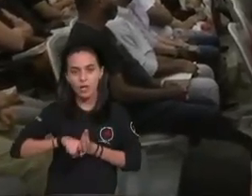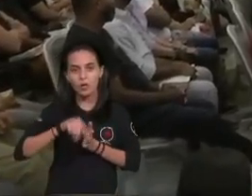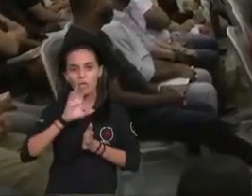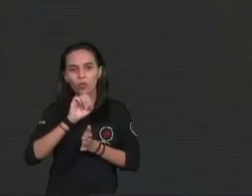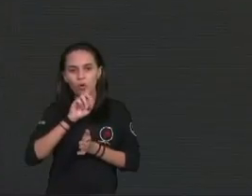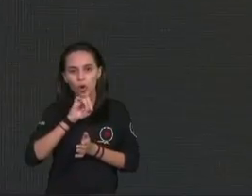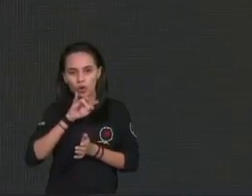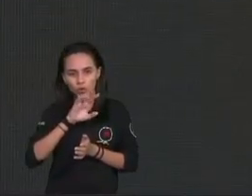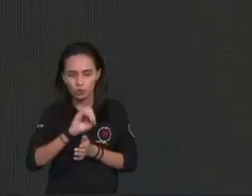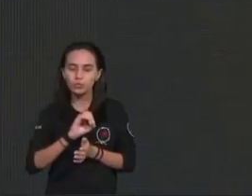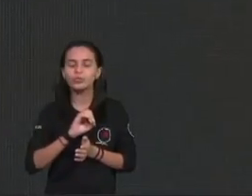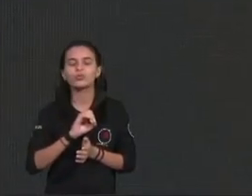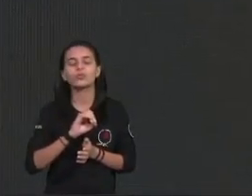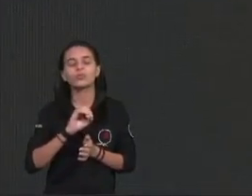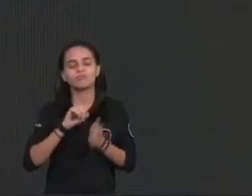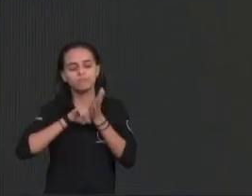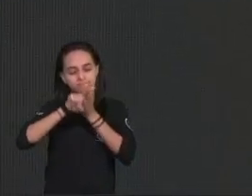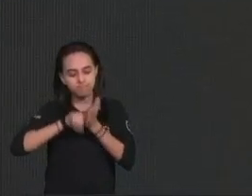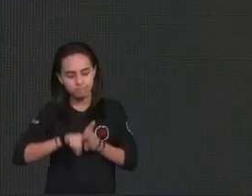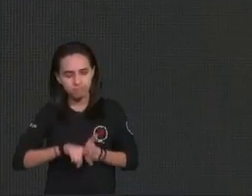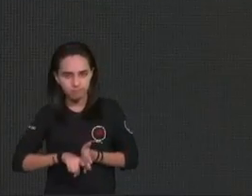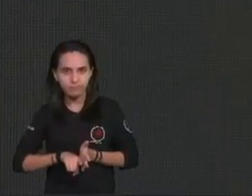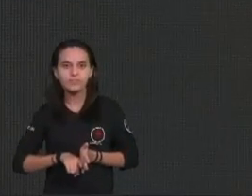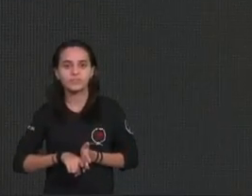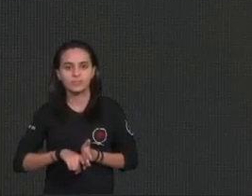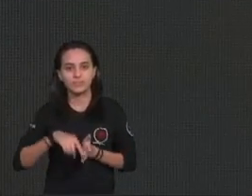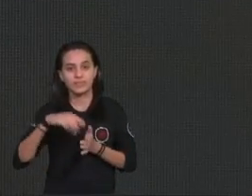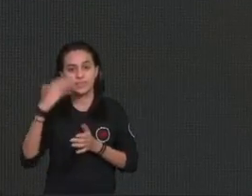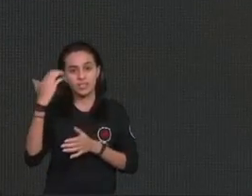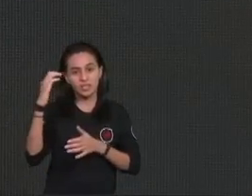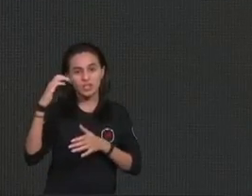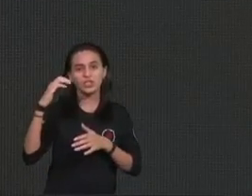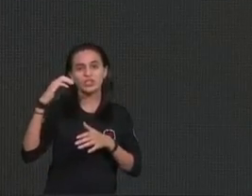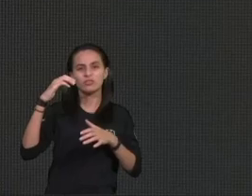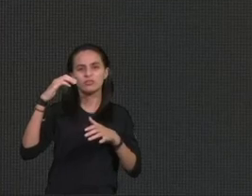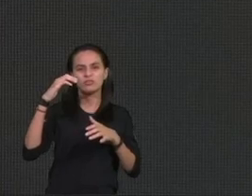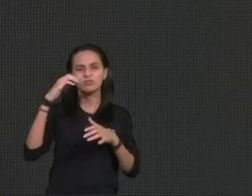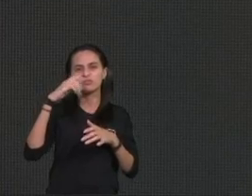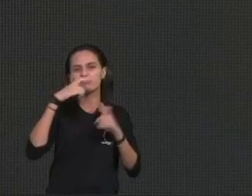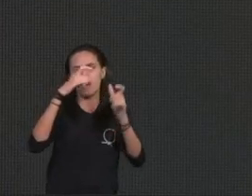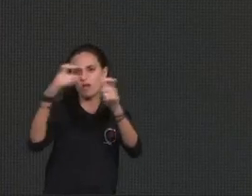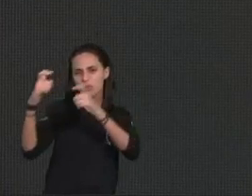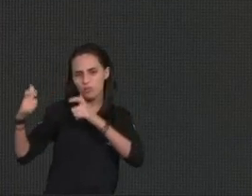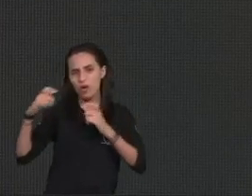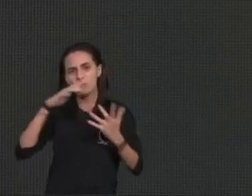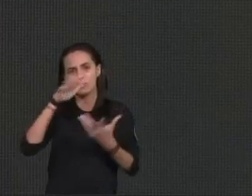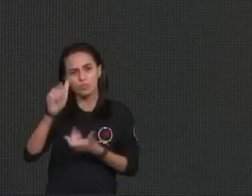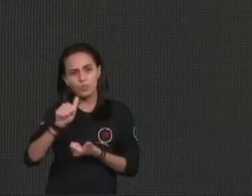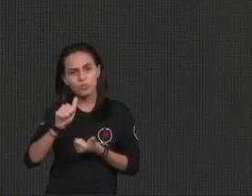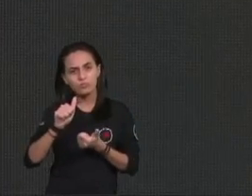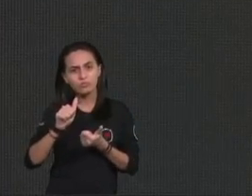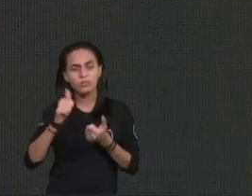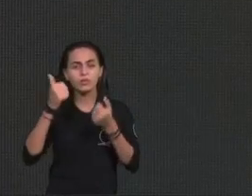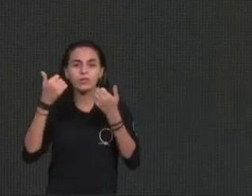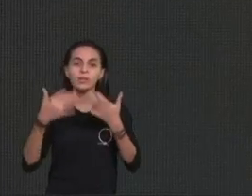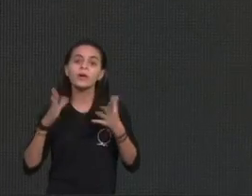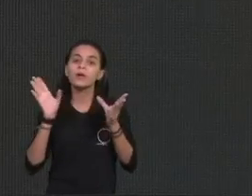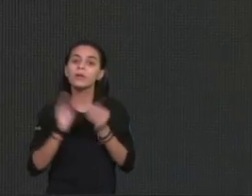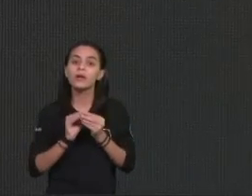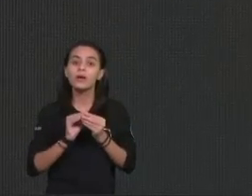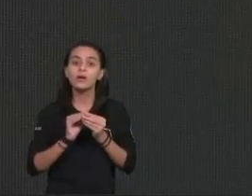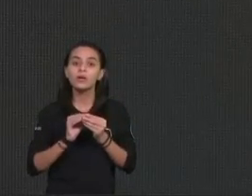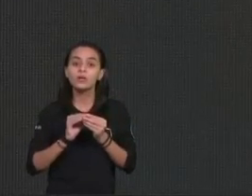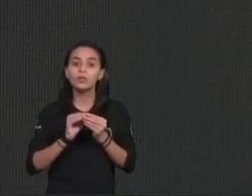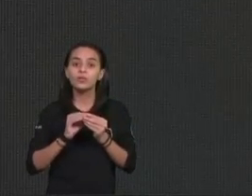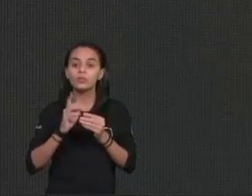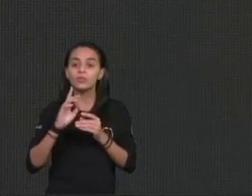genético e esses cientistas de vários lugares do mundo chegar à conclusão que os seres humanos descende de